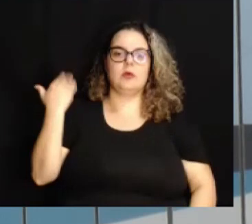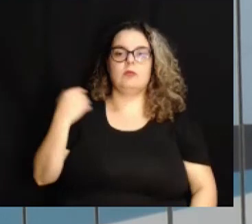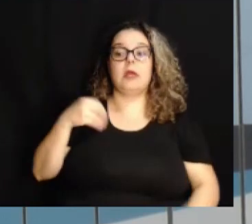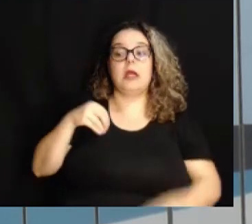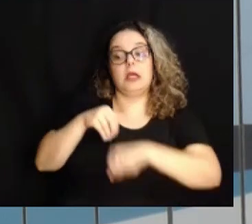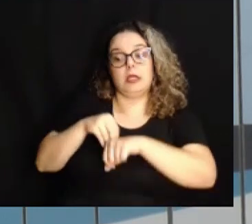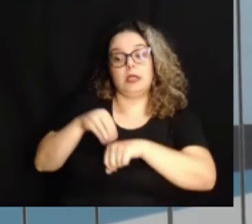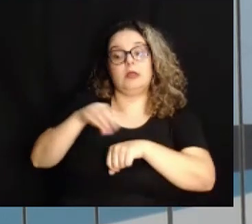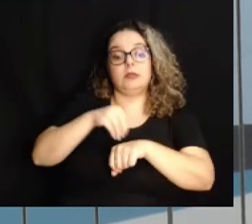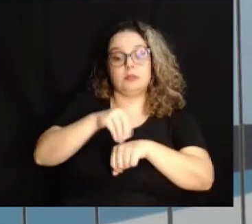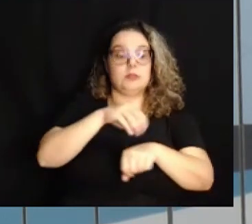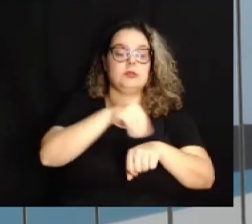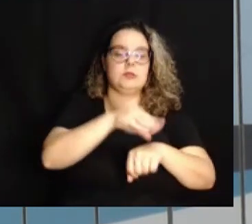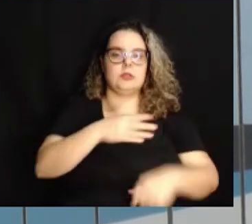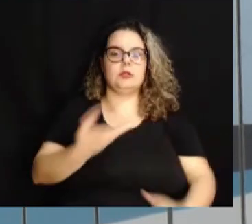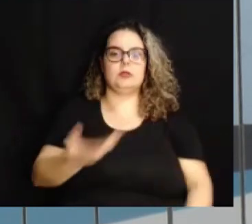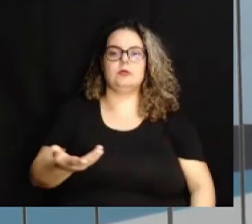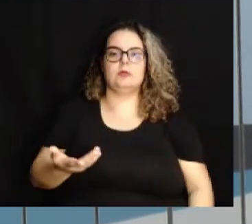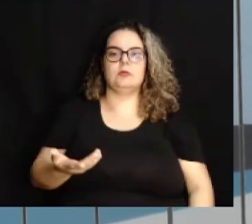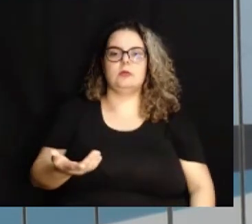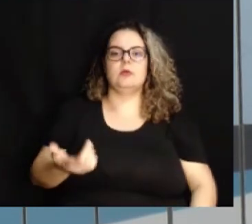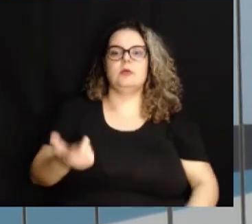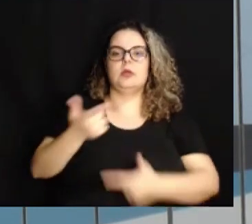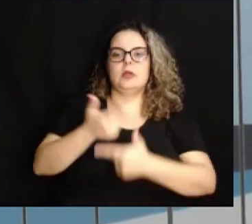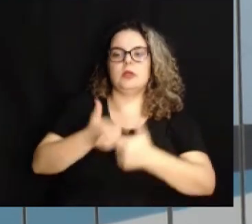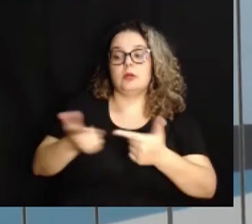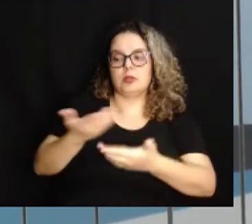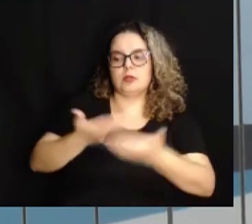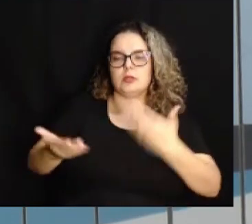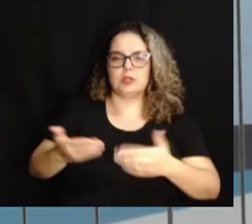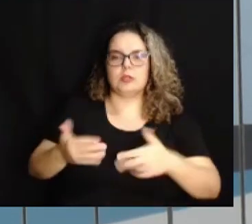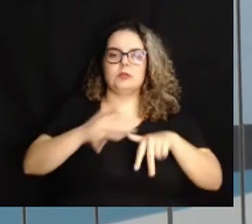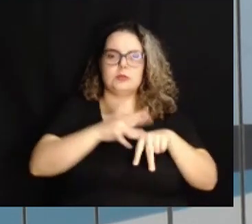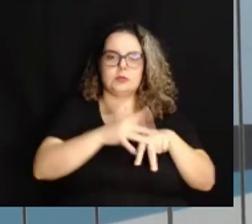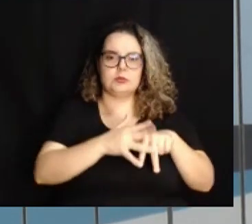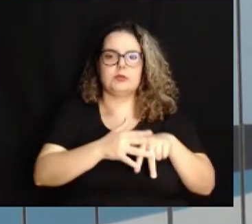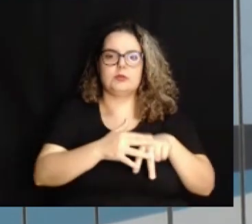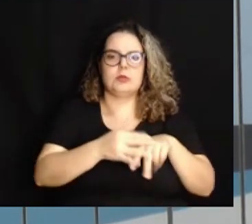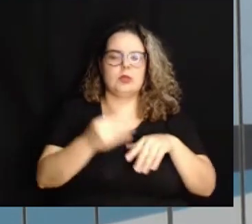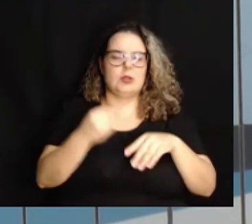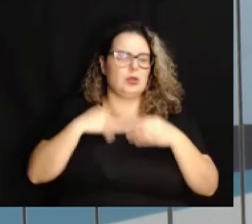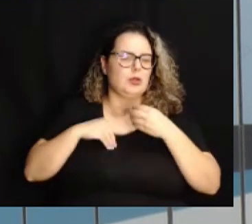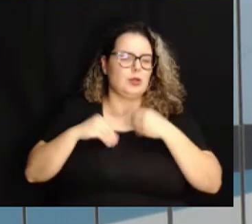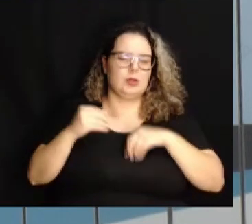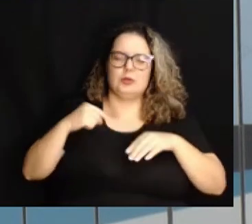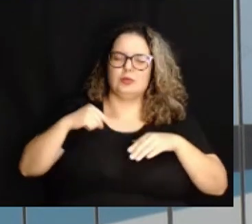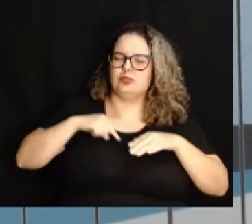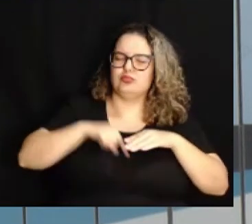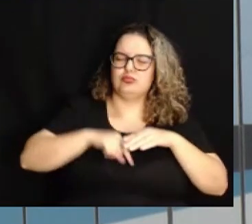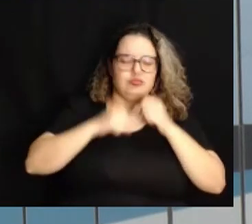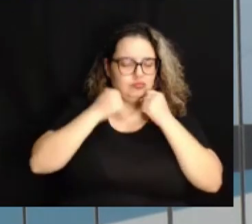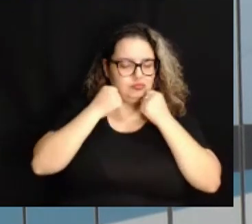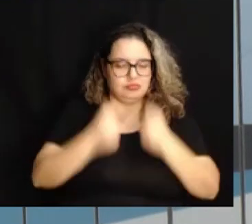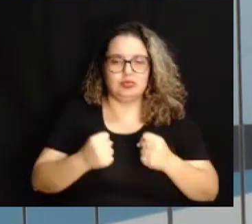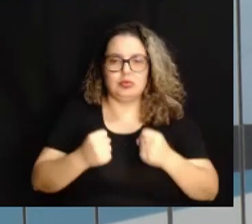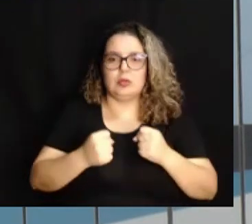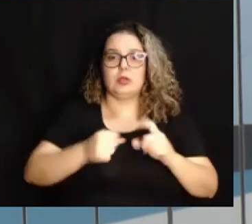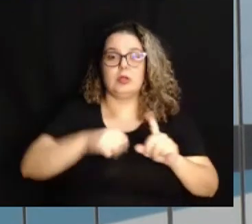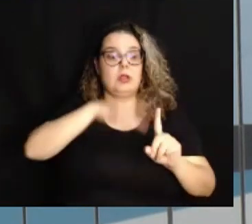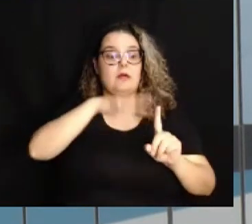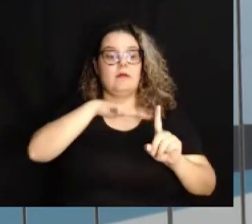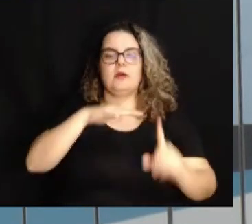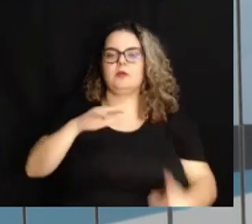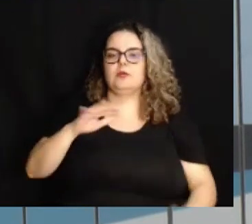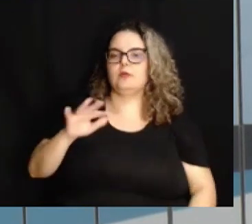vez eu dividi um caso com ele, de uma paciente que estava num estado depressivo muito forte e ela era muito fã do Van Gogh, né? Isso já